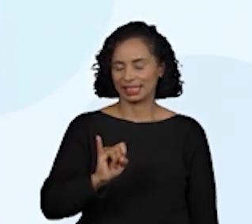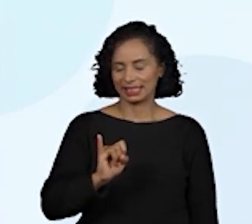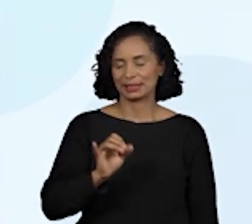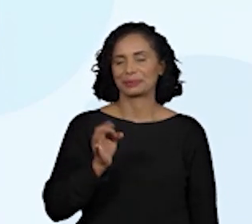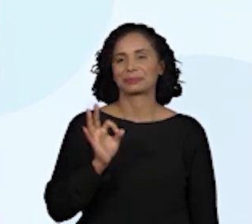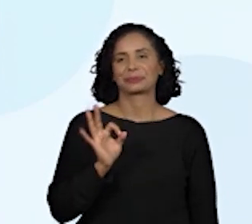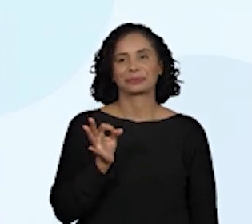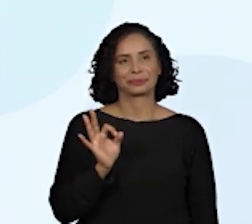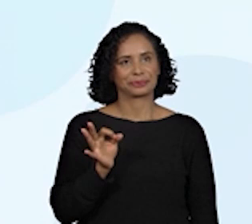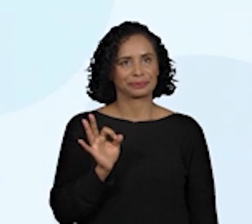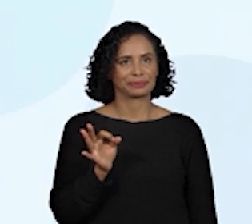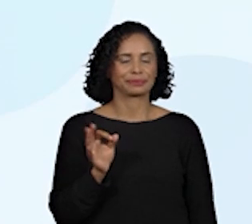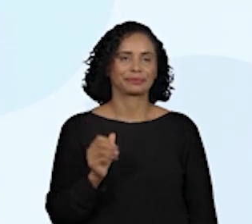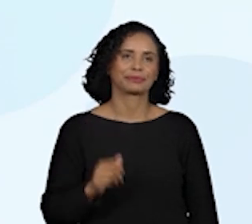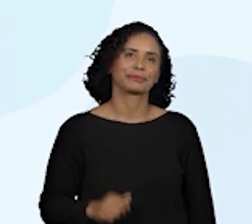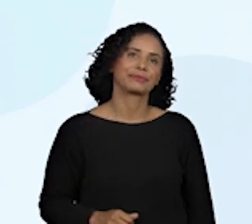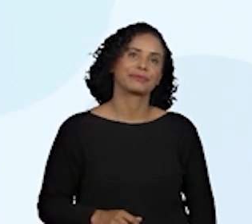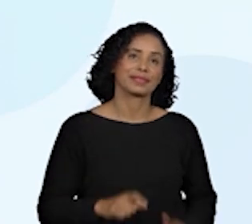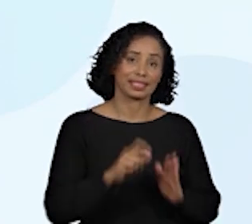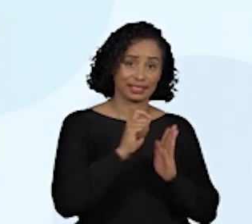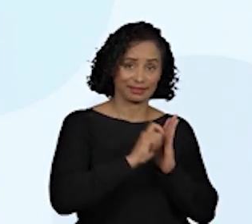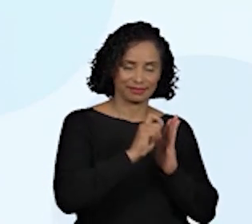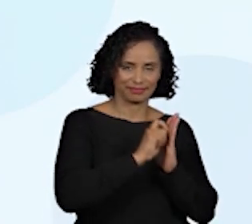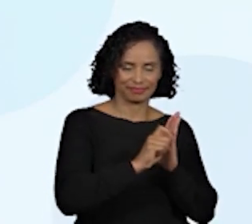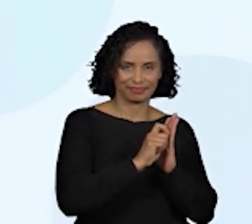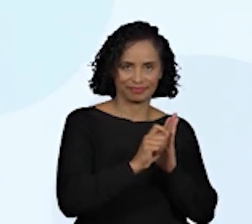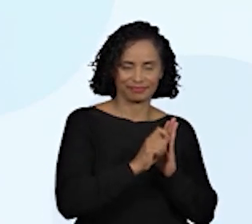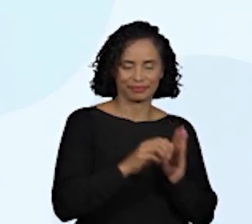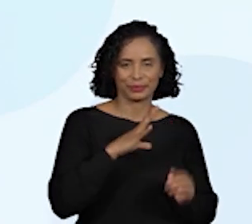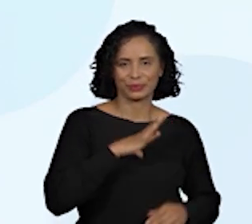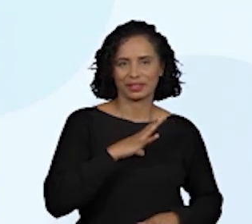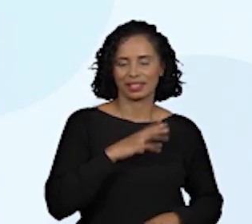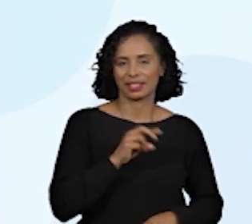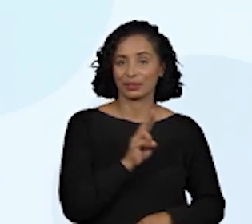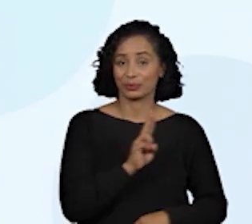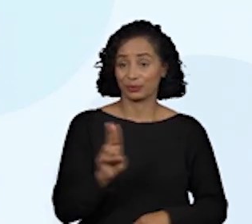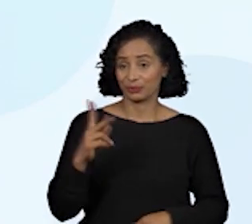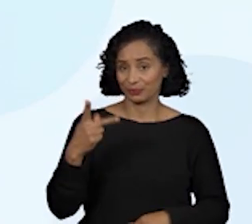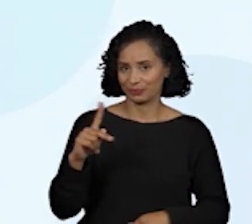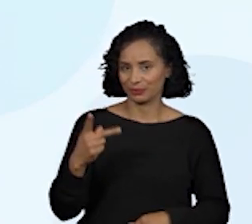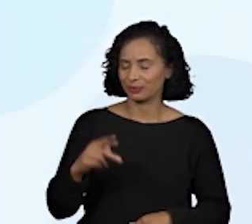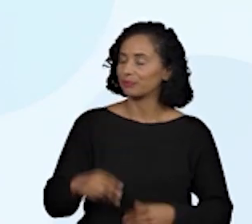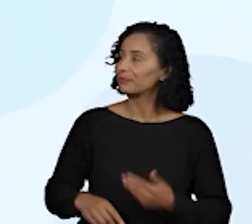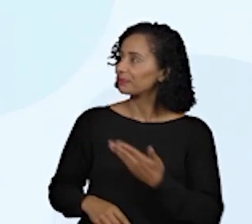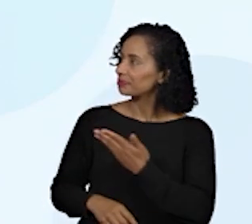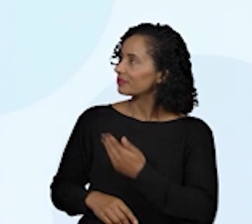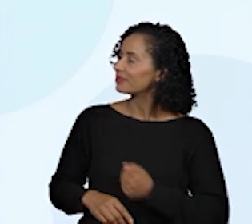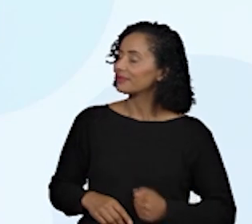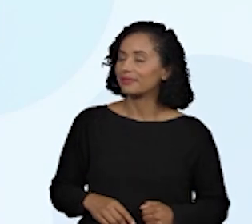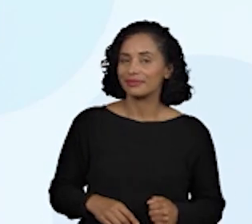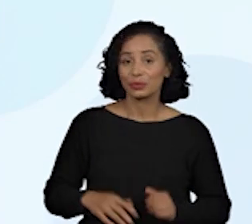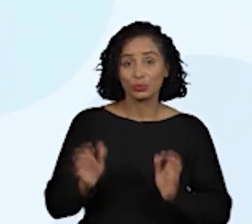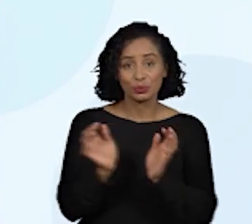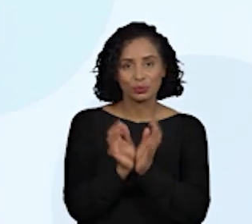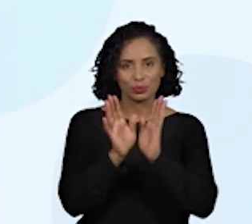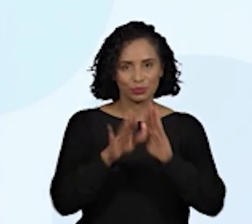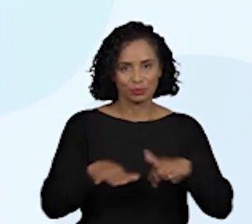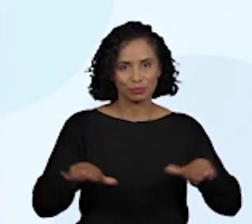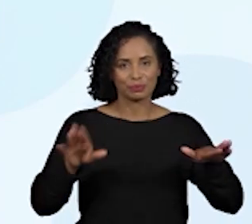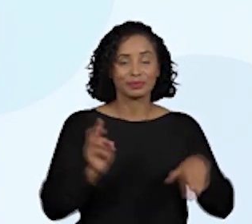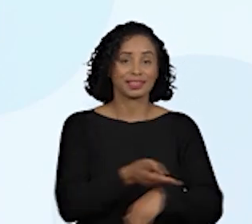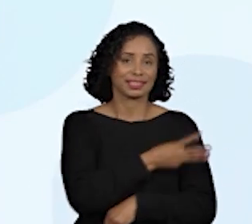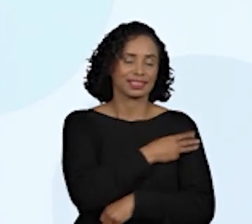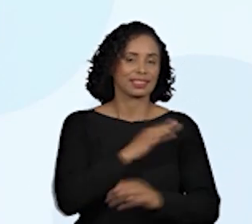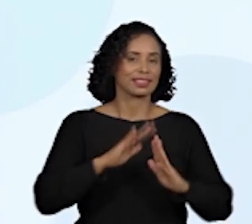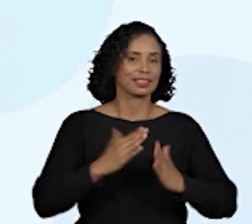Roseli. Estou escrevendo aqui na telinha. Esta turma do terceiro ano é da Escola